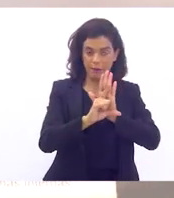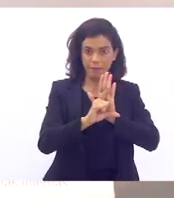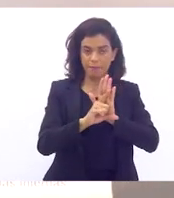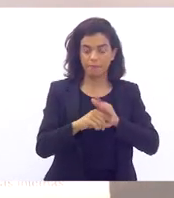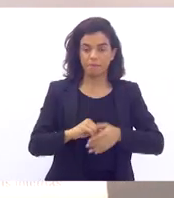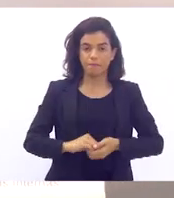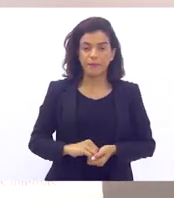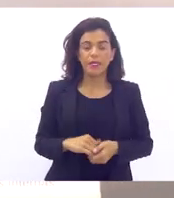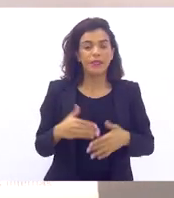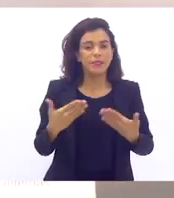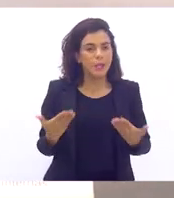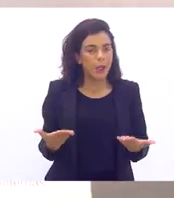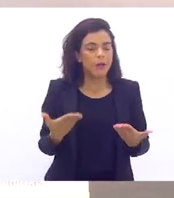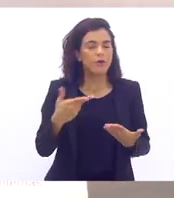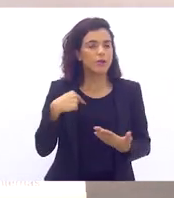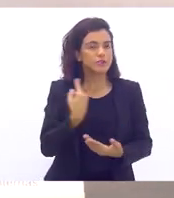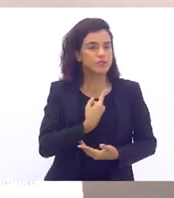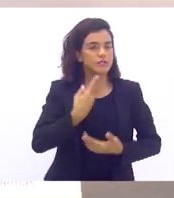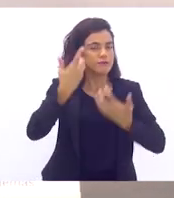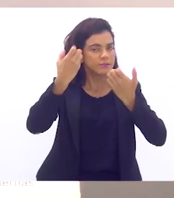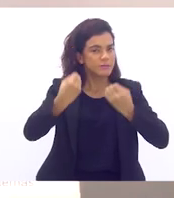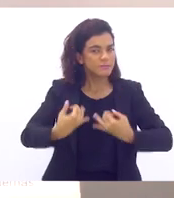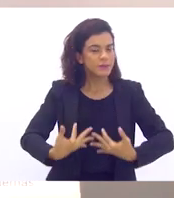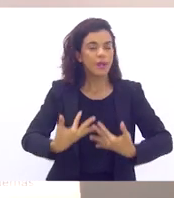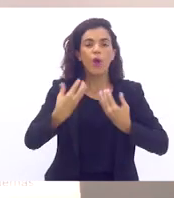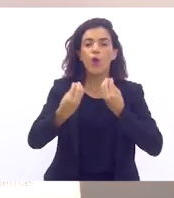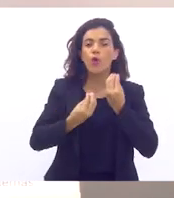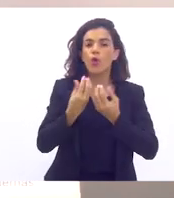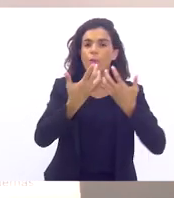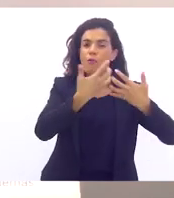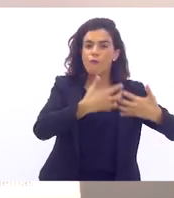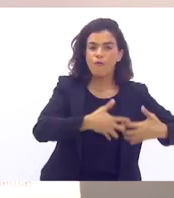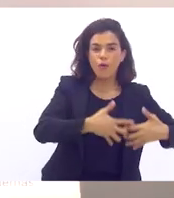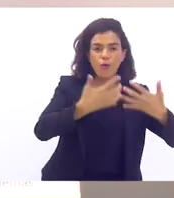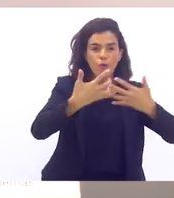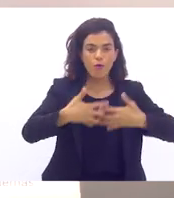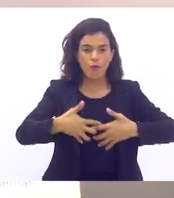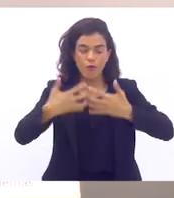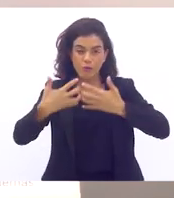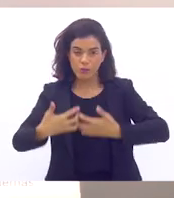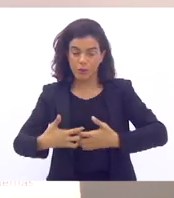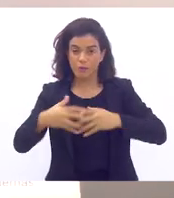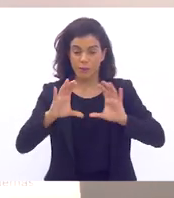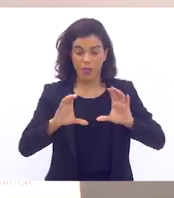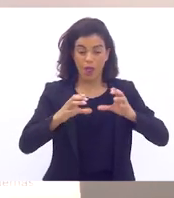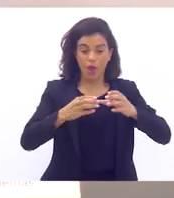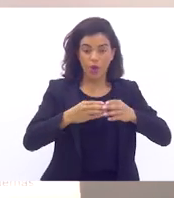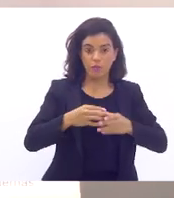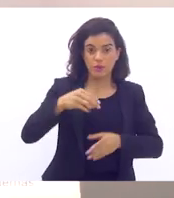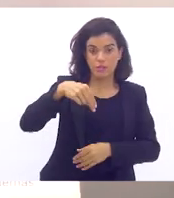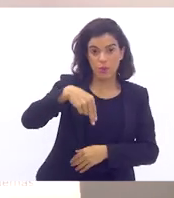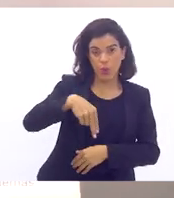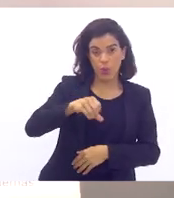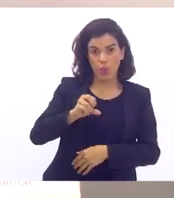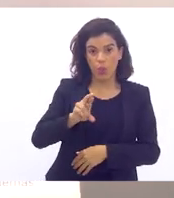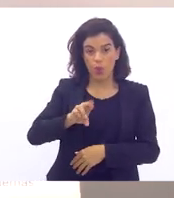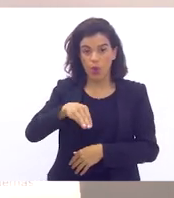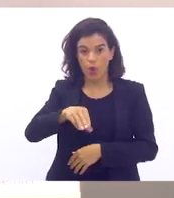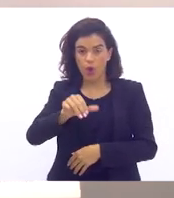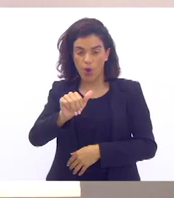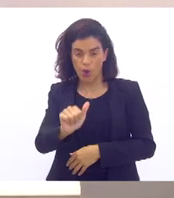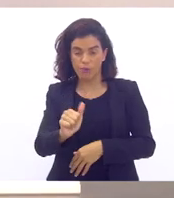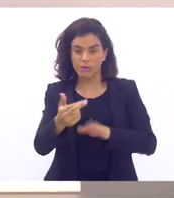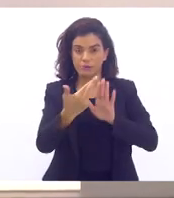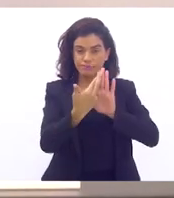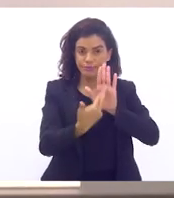a gente vai explicar como funciona o legisla aqui mas a comissão de normas internas da Assembleia Legislativa Assembleia dividida em